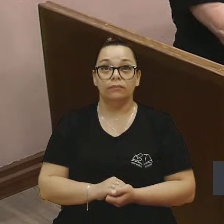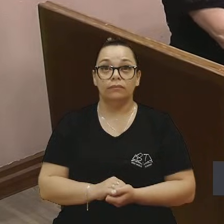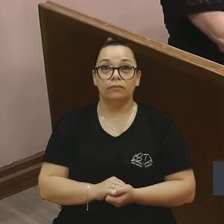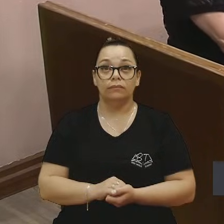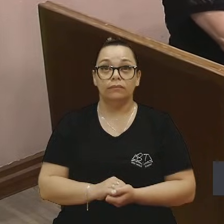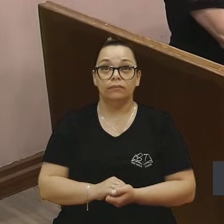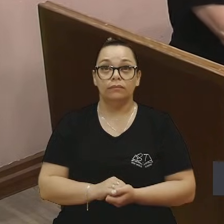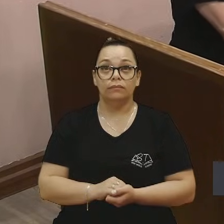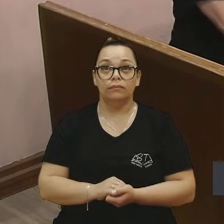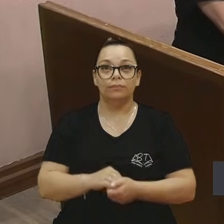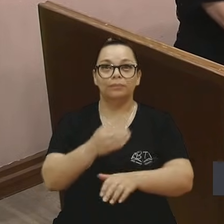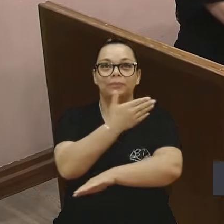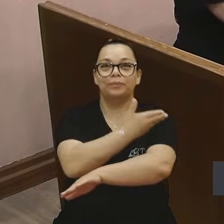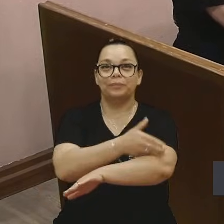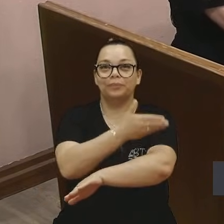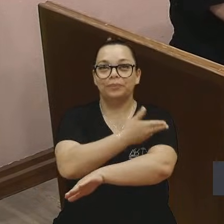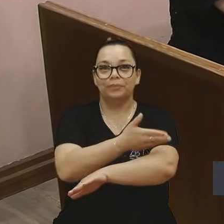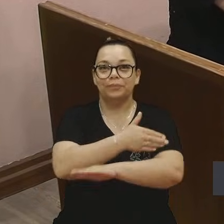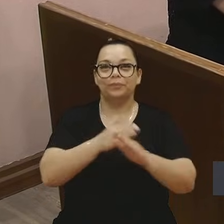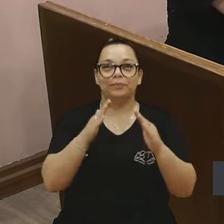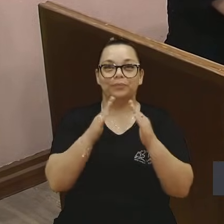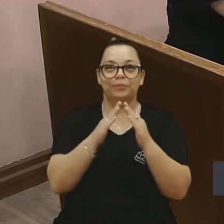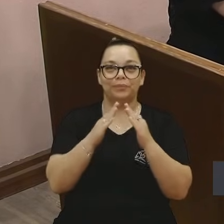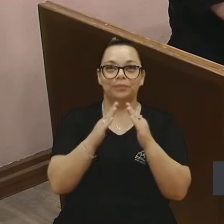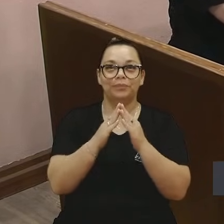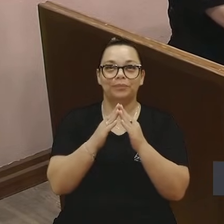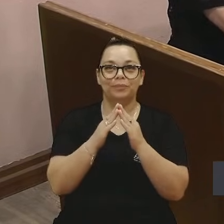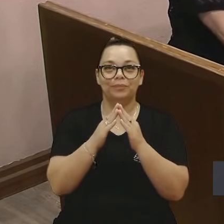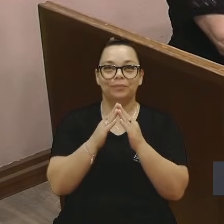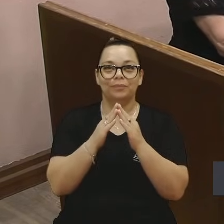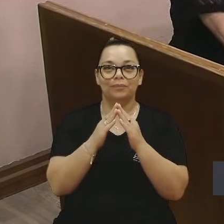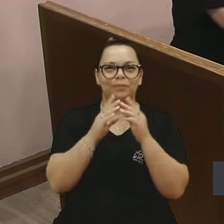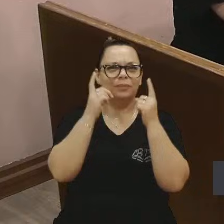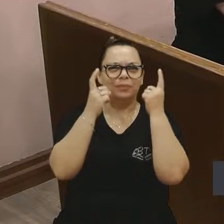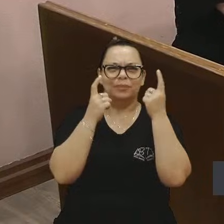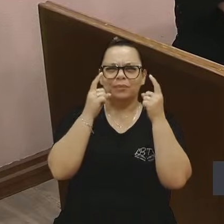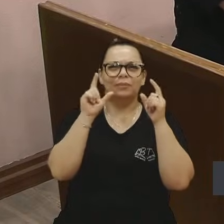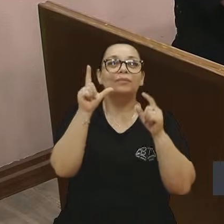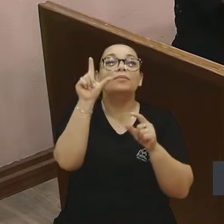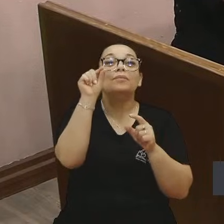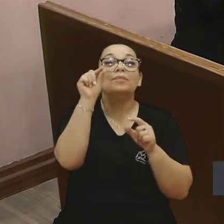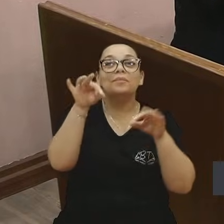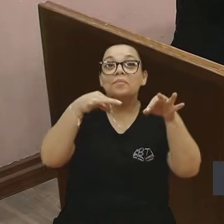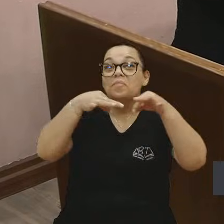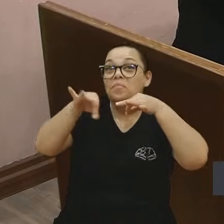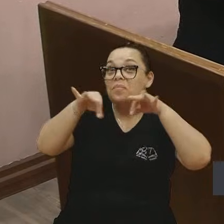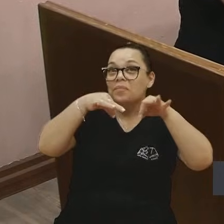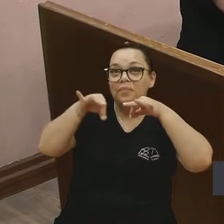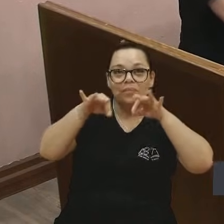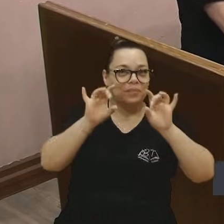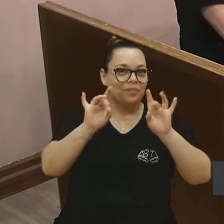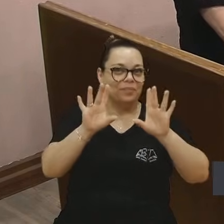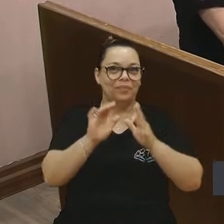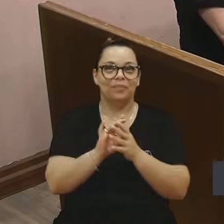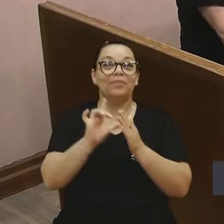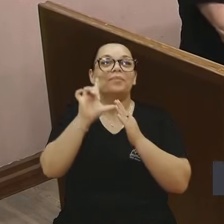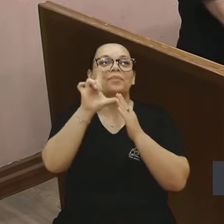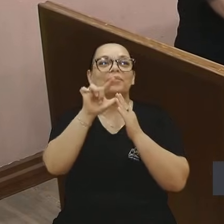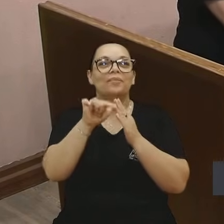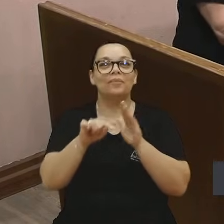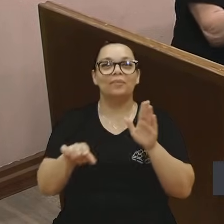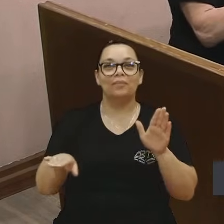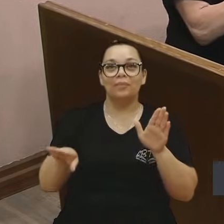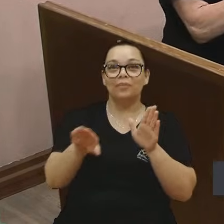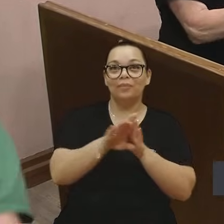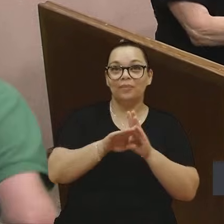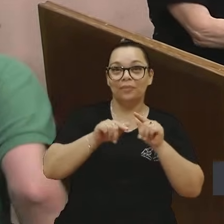A gente treina em casa, né? Não se preocupem, são só 10 folhas, não tem problema. E depois chega aqui